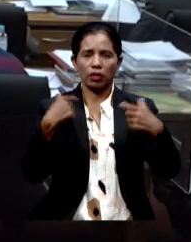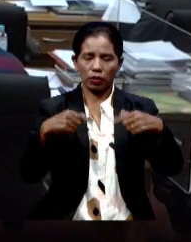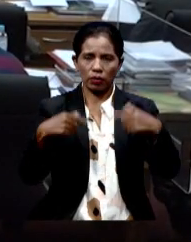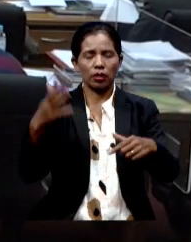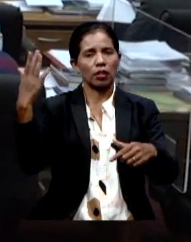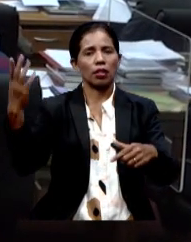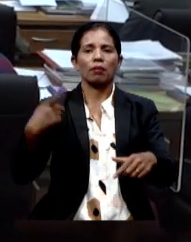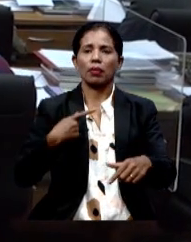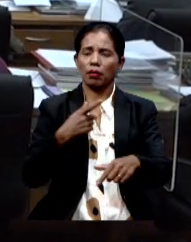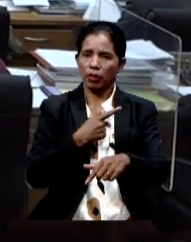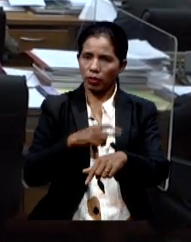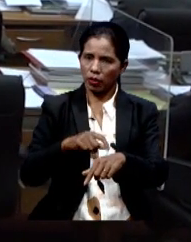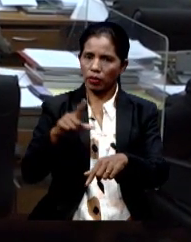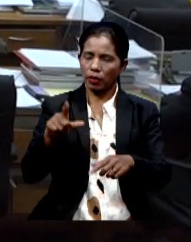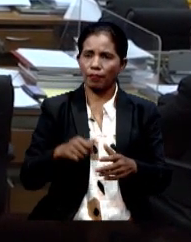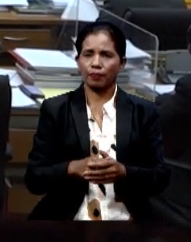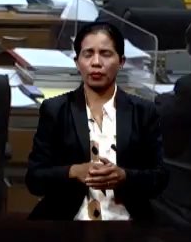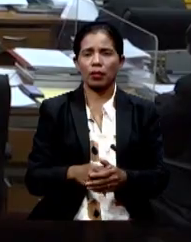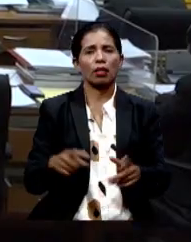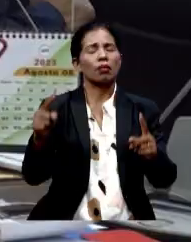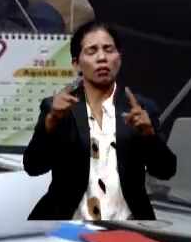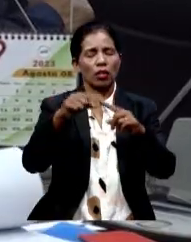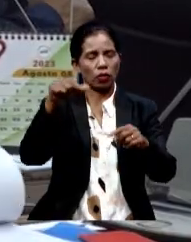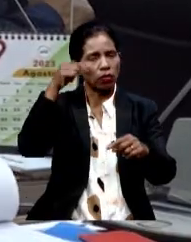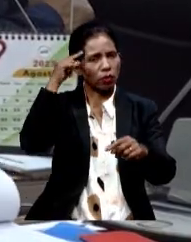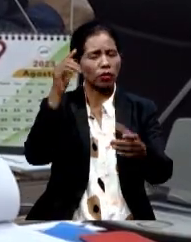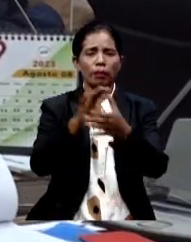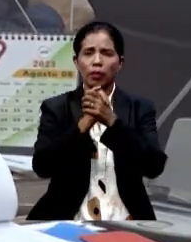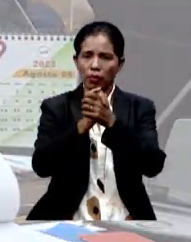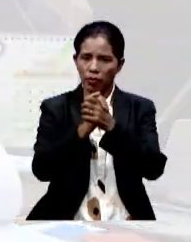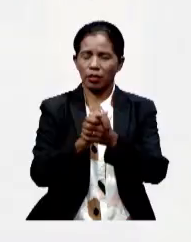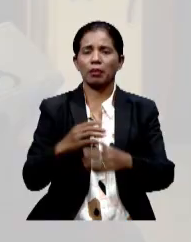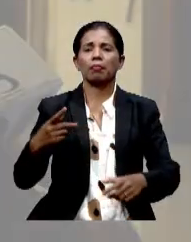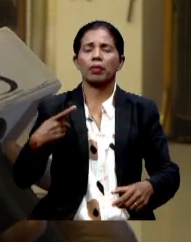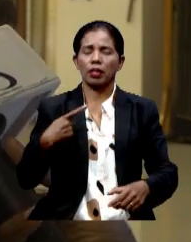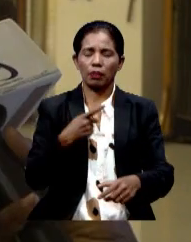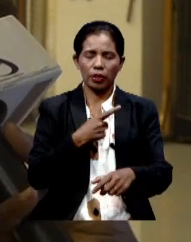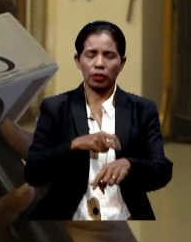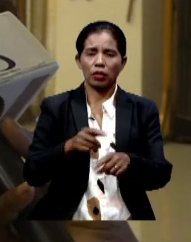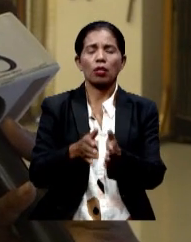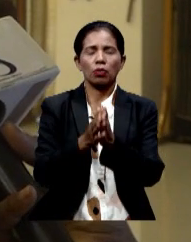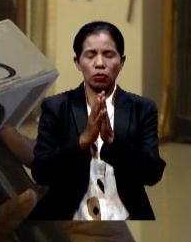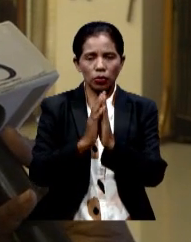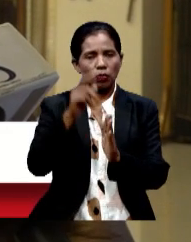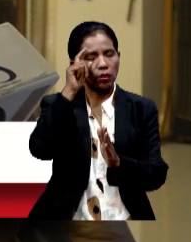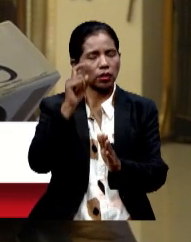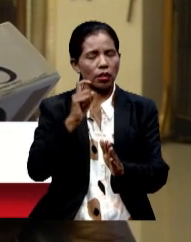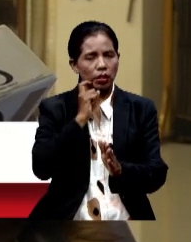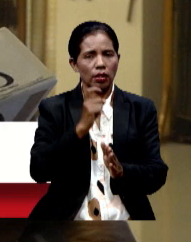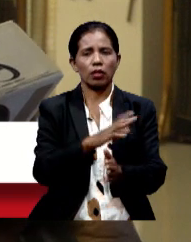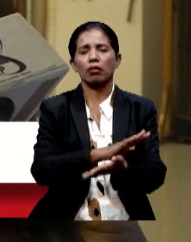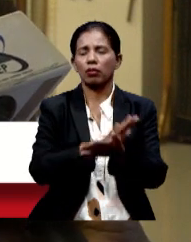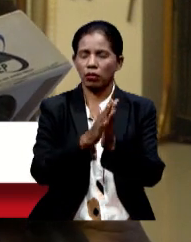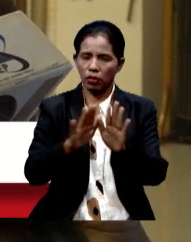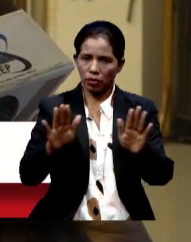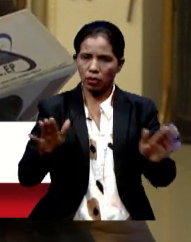plenária. Parabéns para o governo, parabéns para o parlamento, ao uso para a mão sanana, ambiente e parlamento lá em Sânia, até a